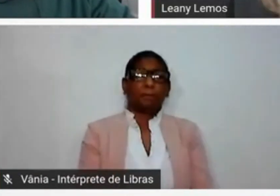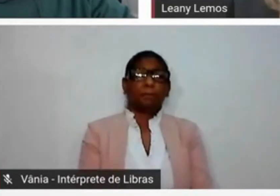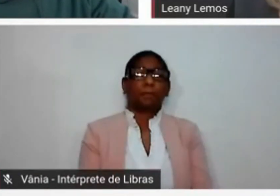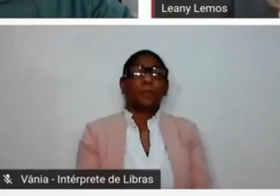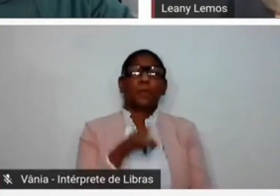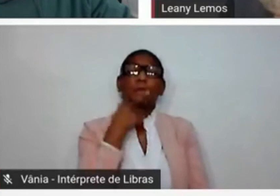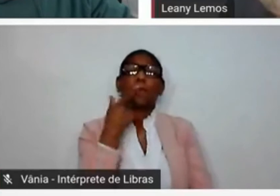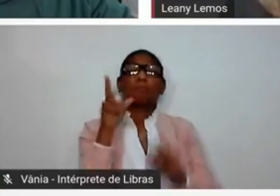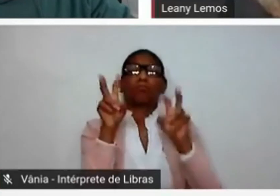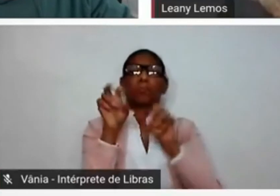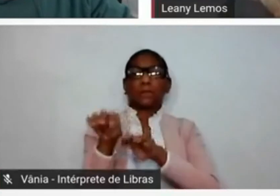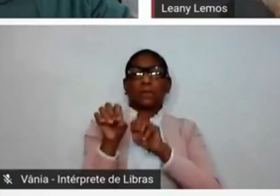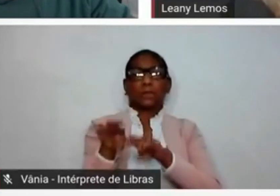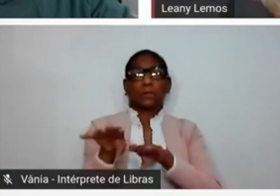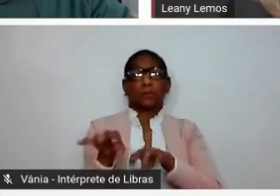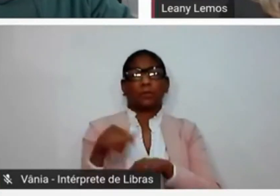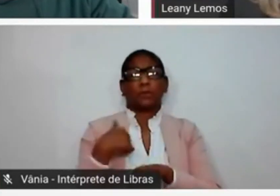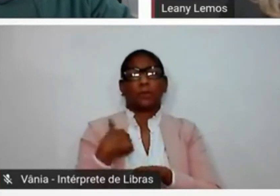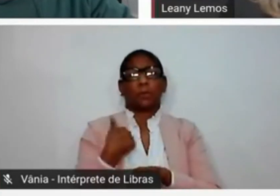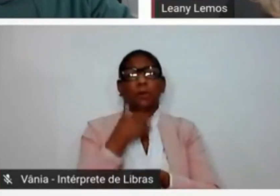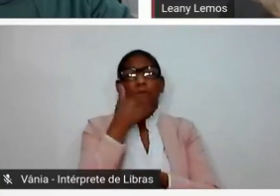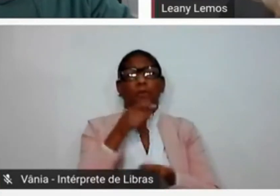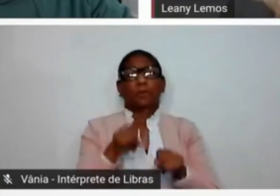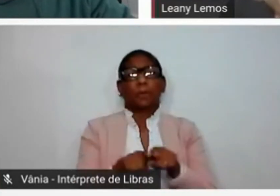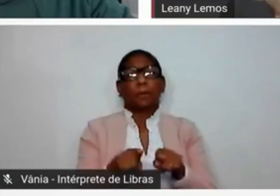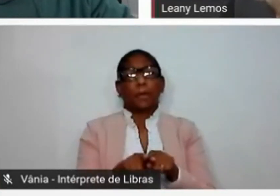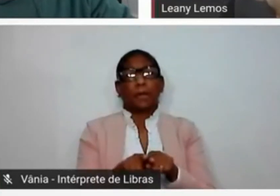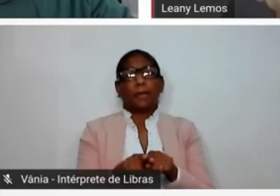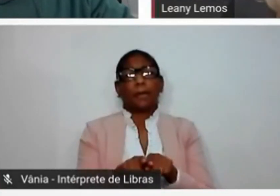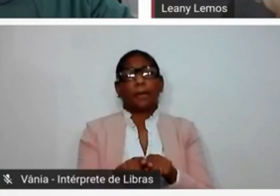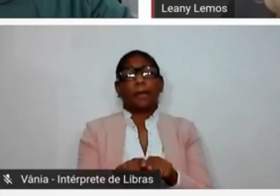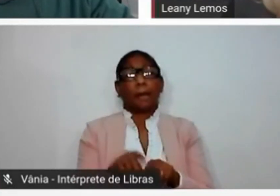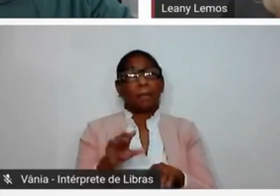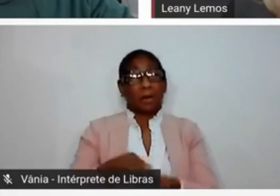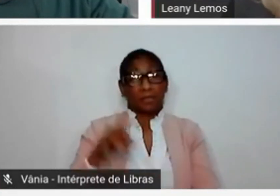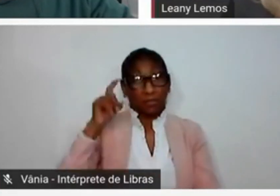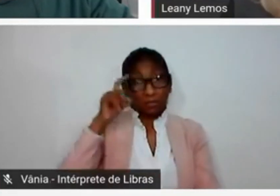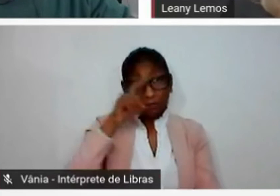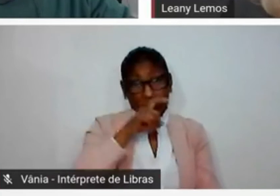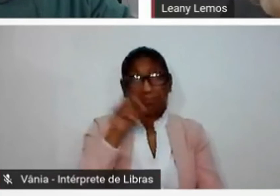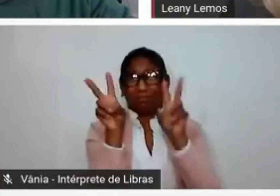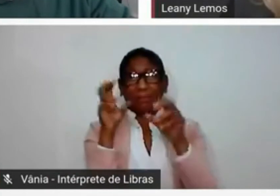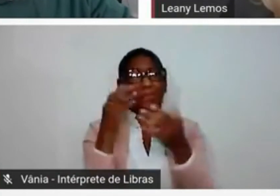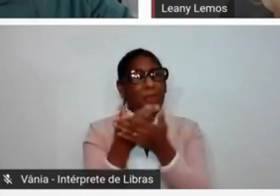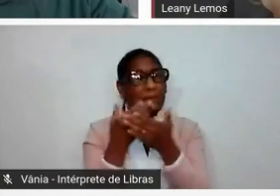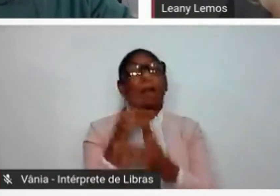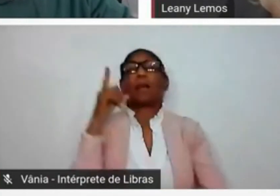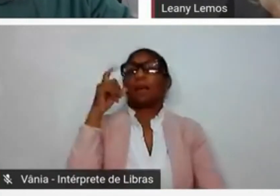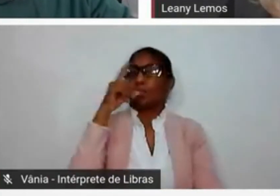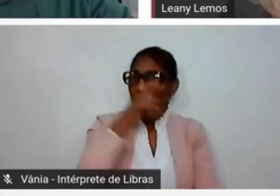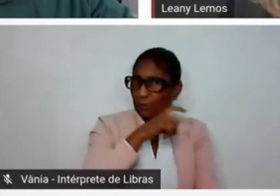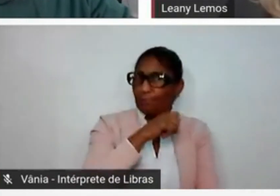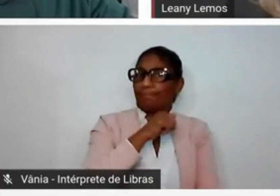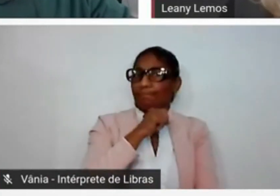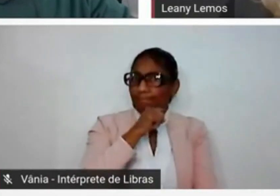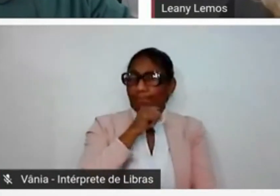da educação? Eu acho que talvez seja, se não é o mais difícil, é um dos temas mais difíceis, e não é à toa que em